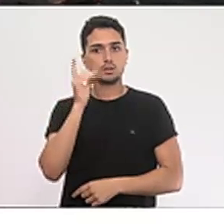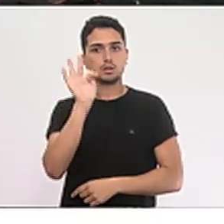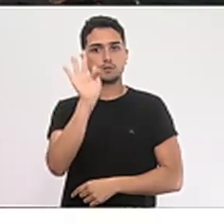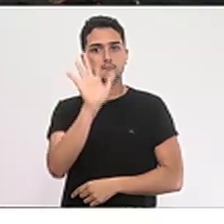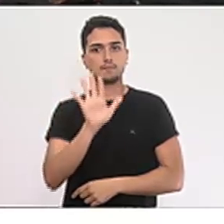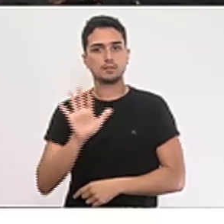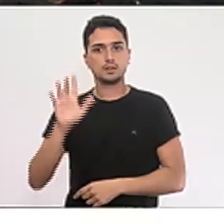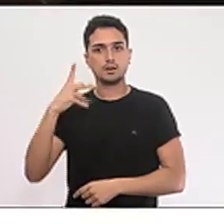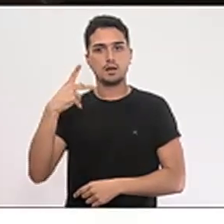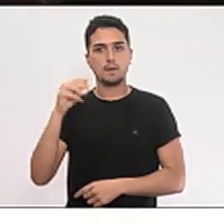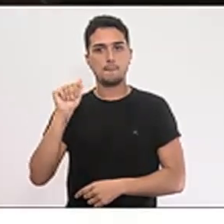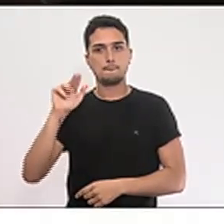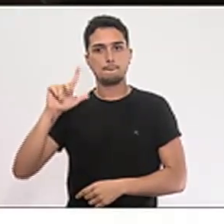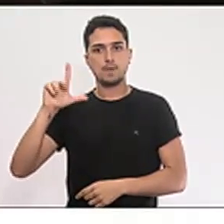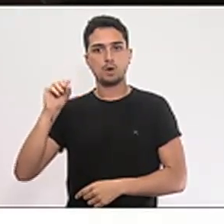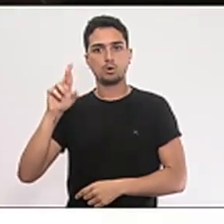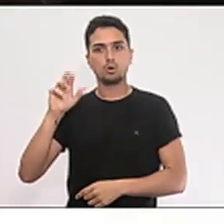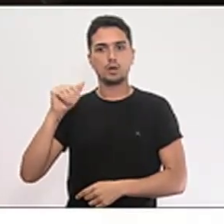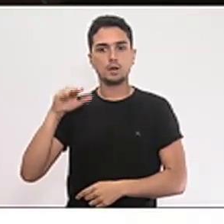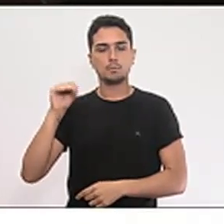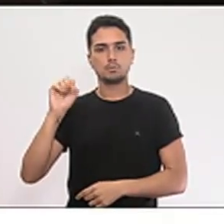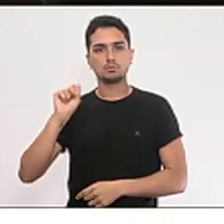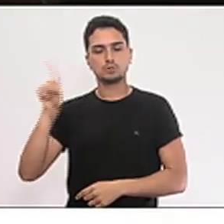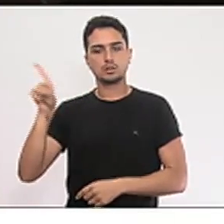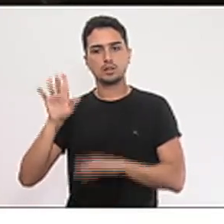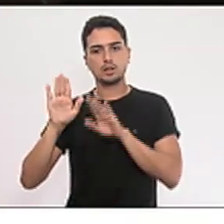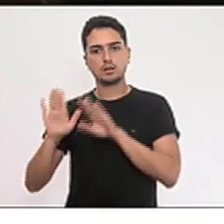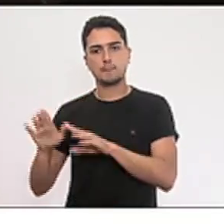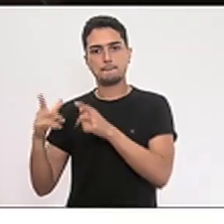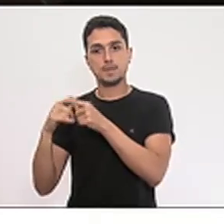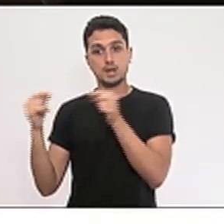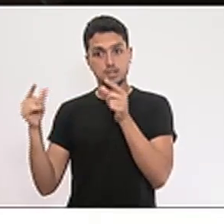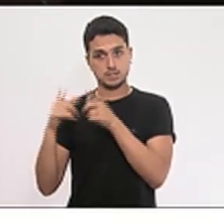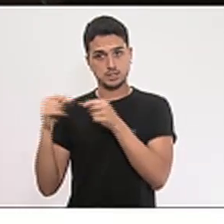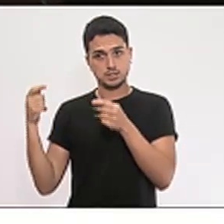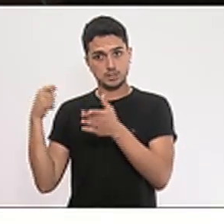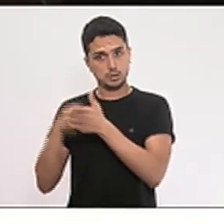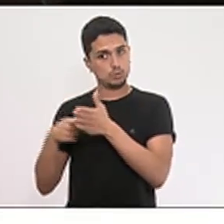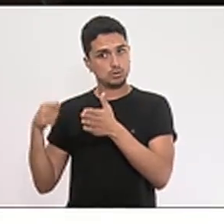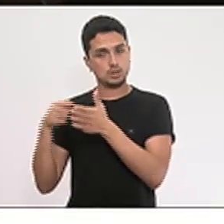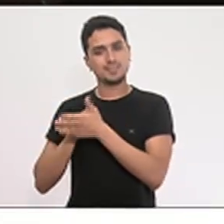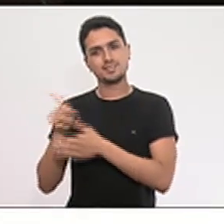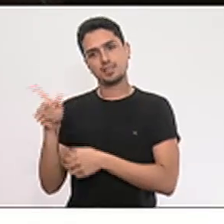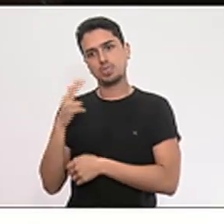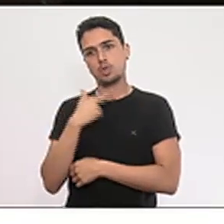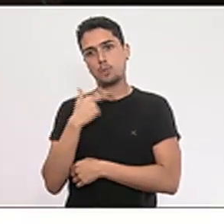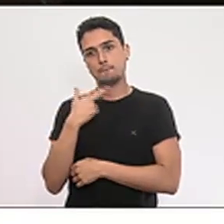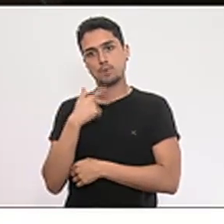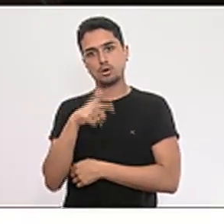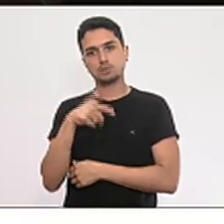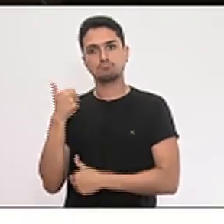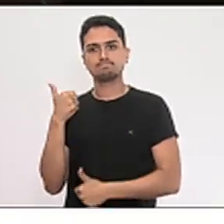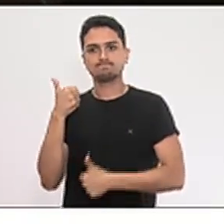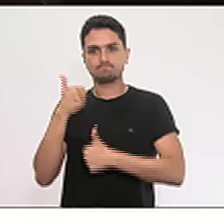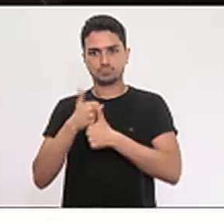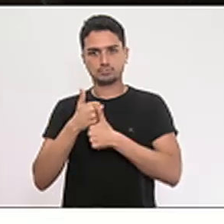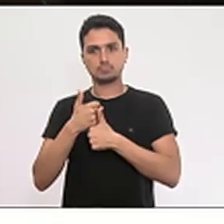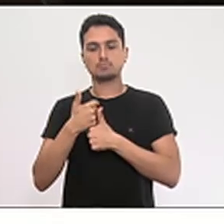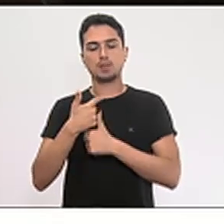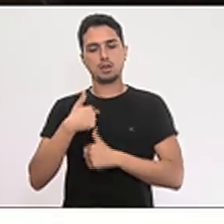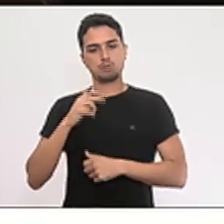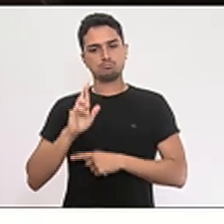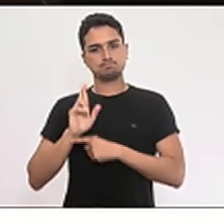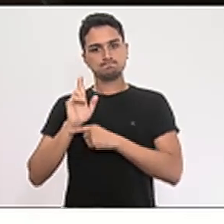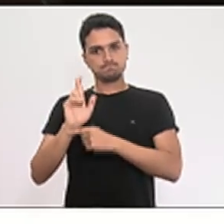Paulo Ramos, que está em Brasília, e estando em Brasília não pôde aqui estar, e saudar